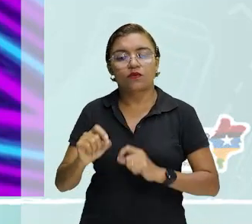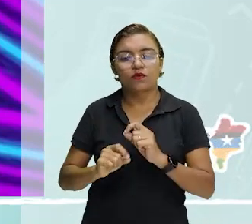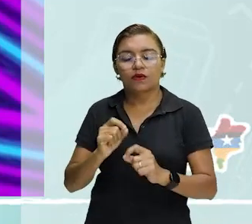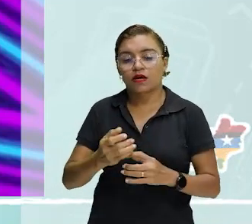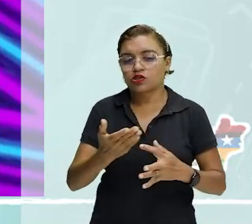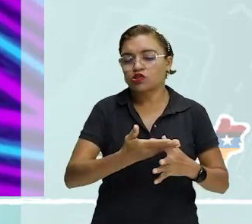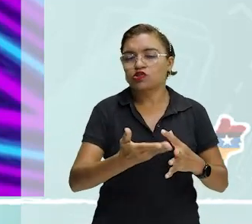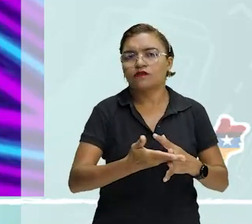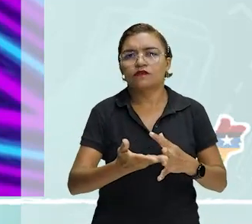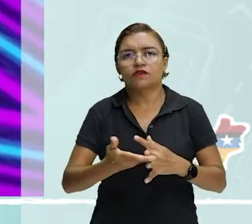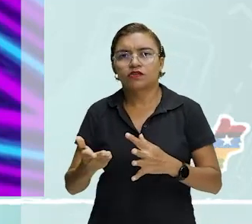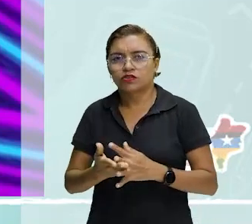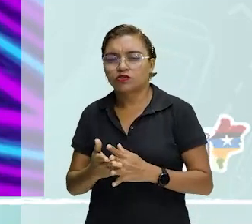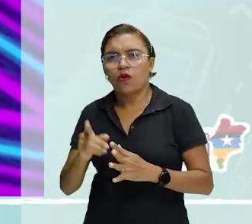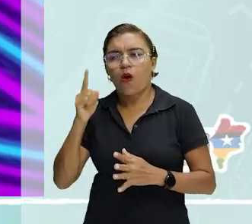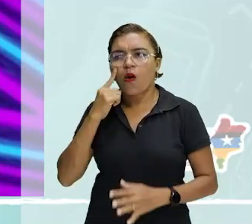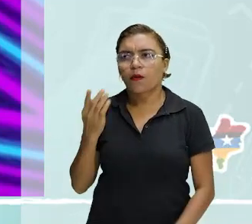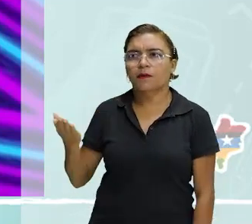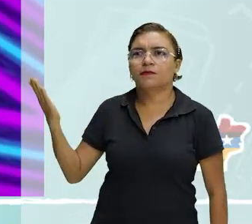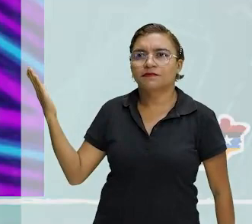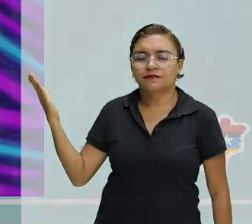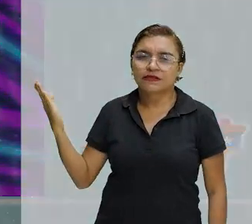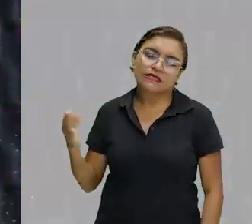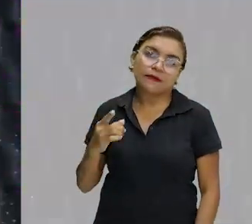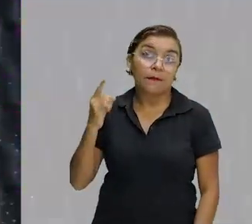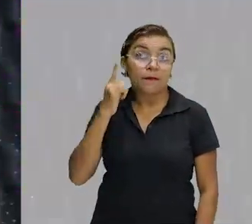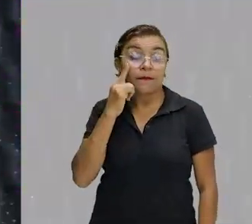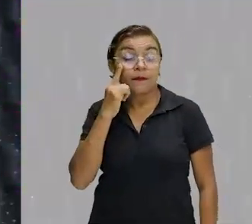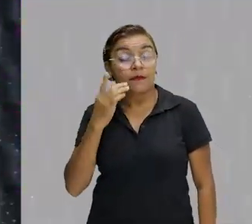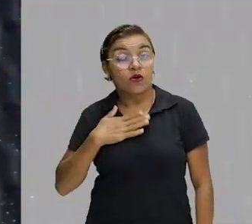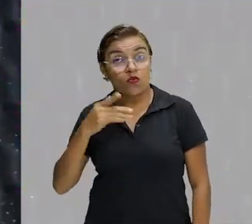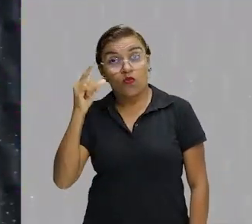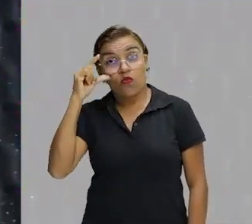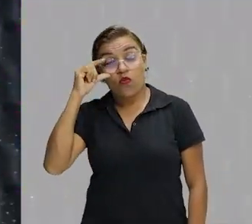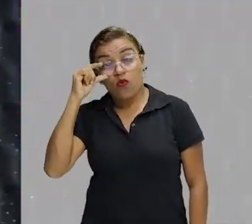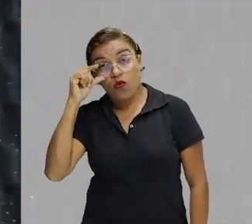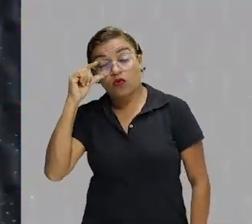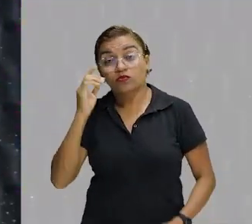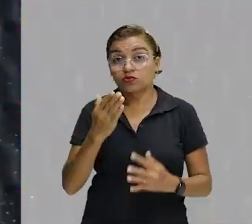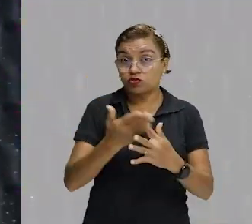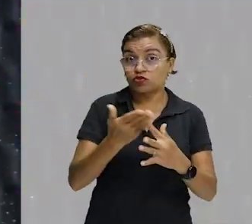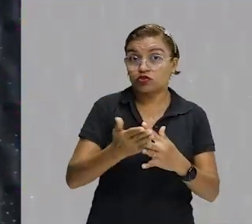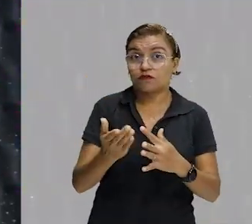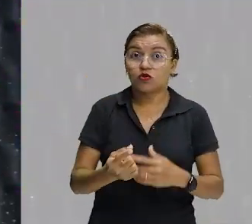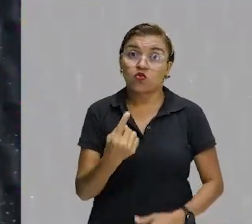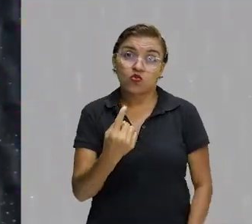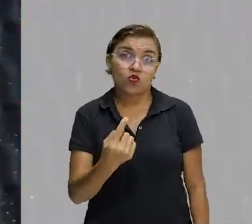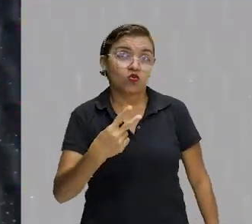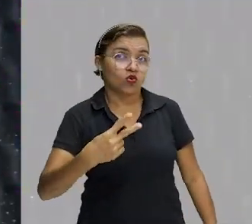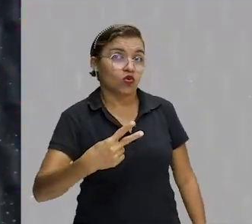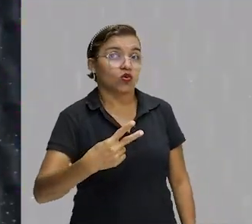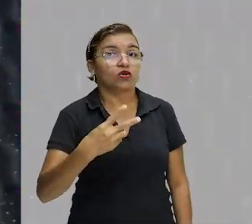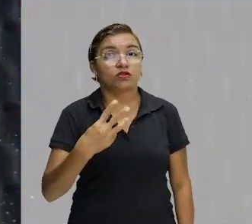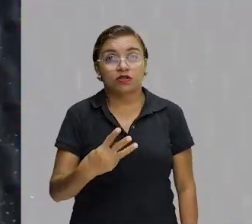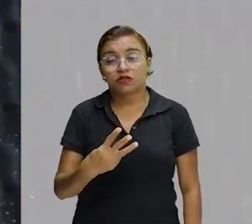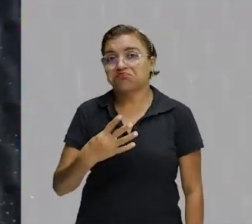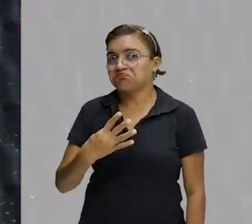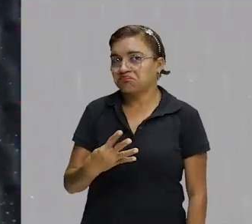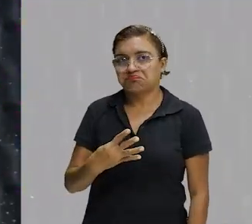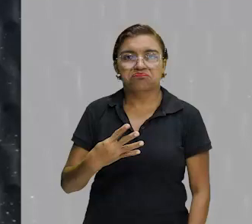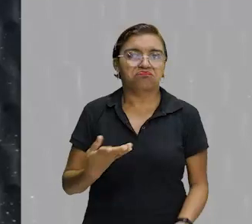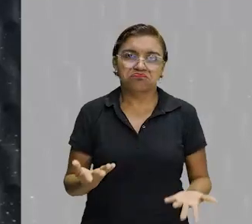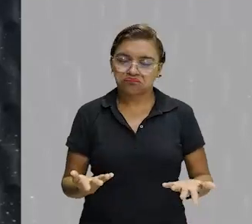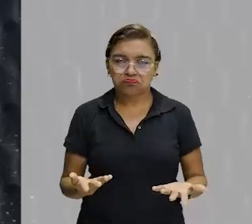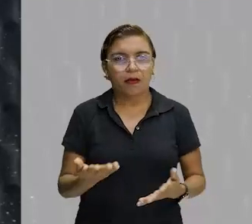duas partes, tudo que tem de um lado tem do outro. Meu óculos, por exemplo. Mas ele pode dividir em 1, 2, 3 ou 4